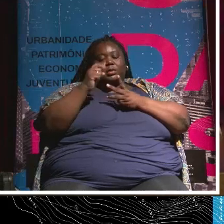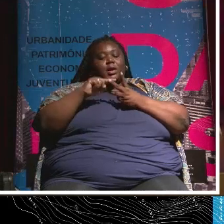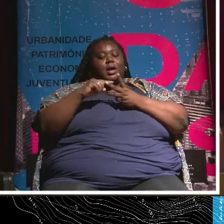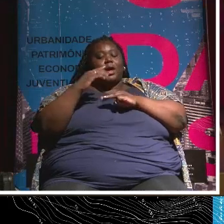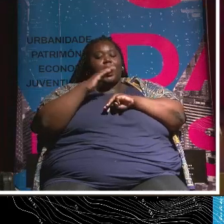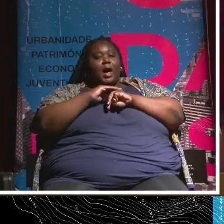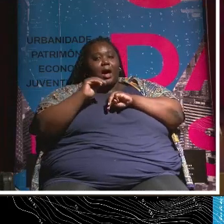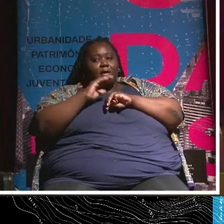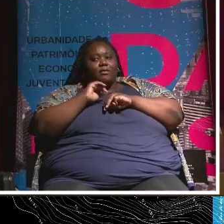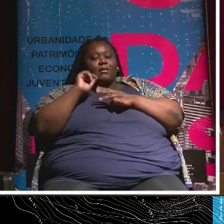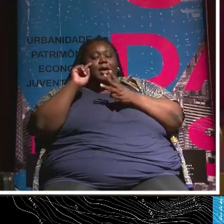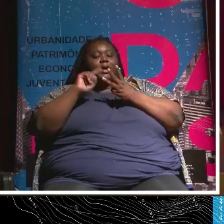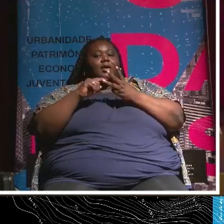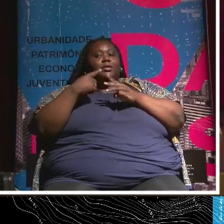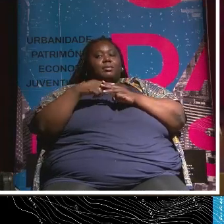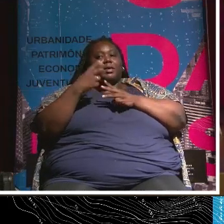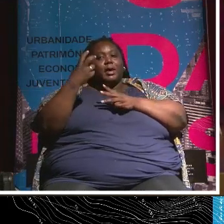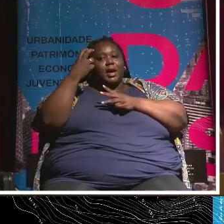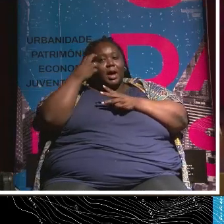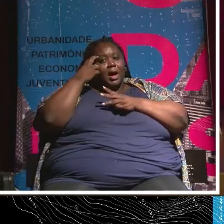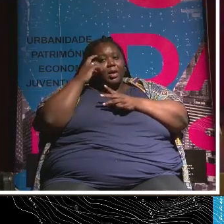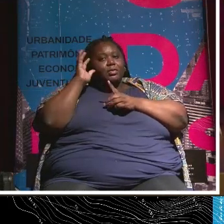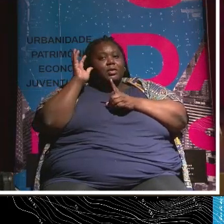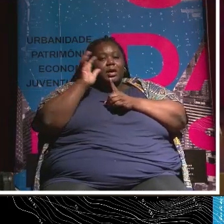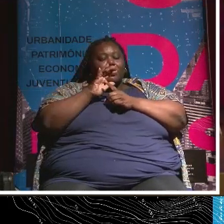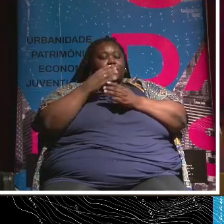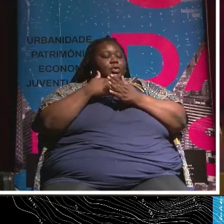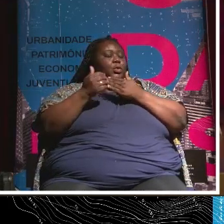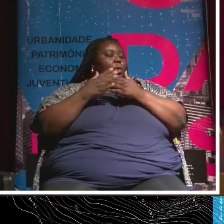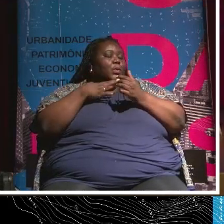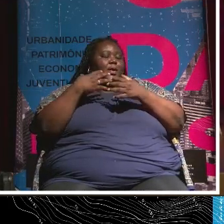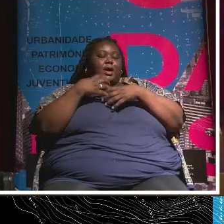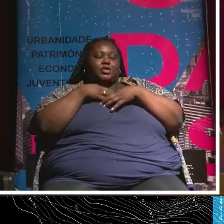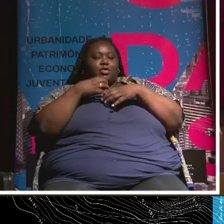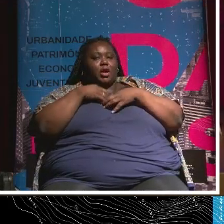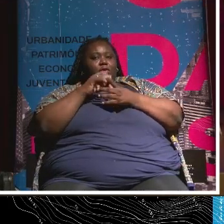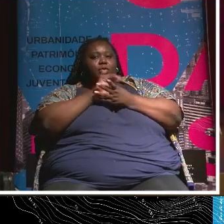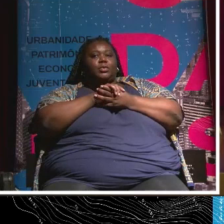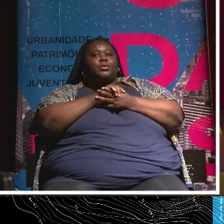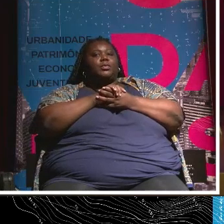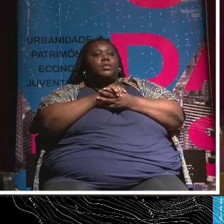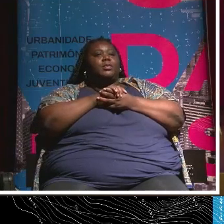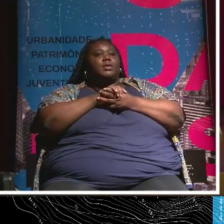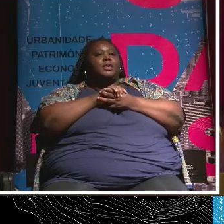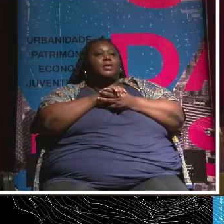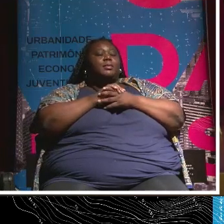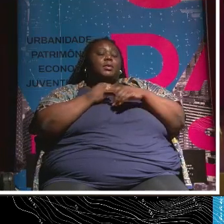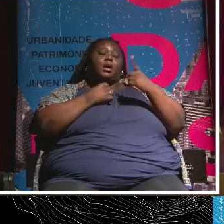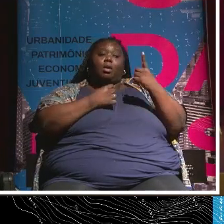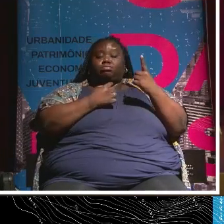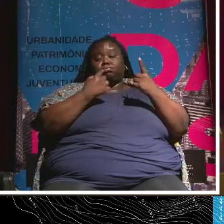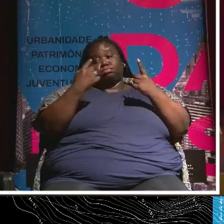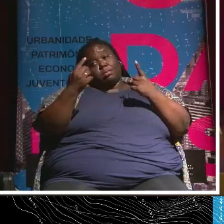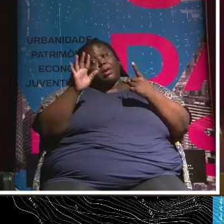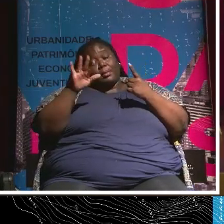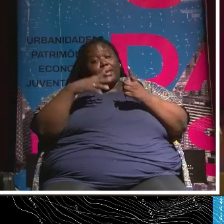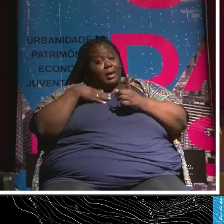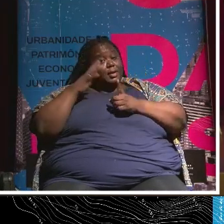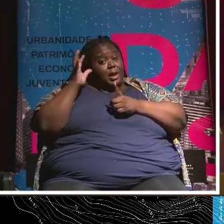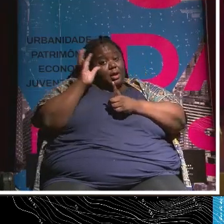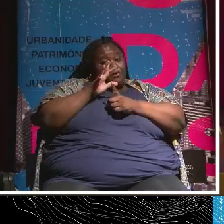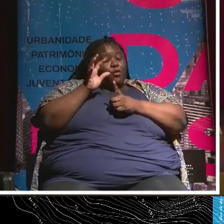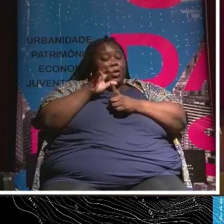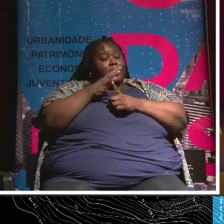afeto, porque a cultura afeta de qualquer maneira para uma coisa, para outra, mas ela